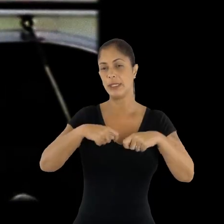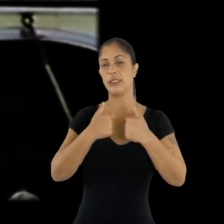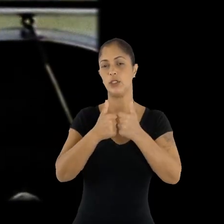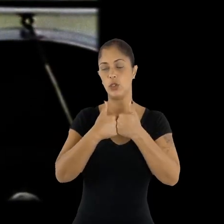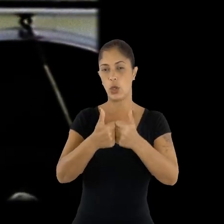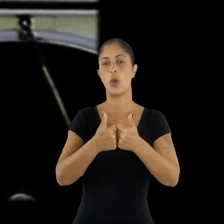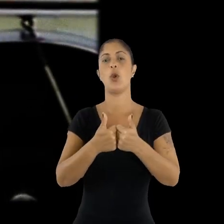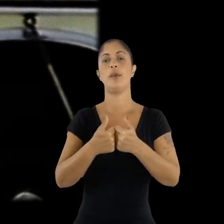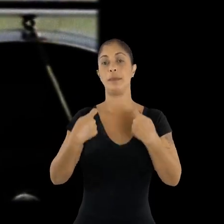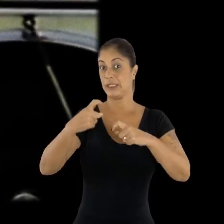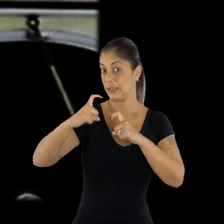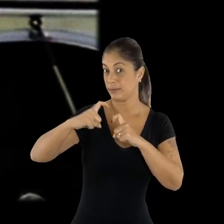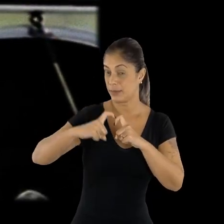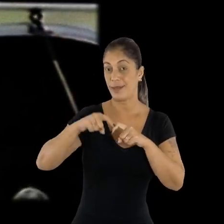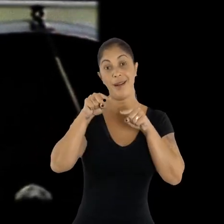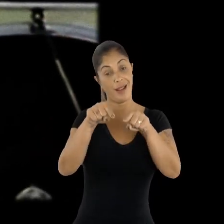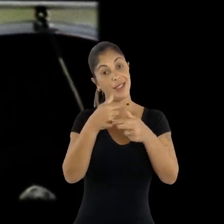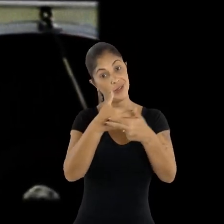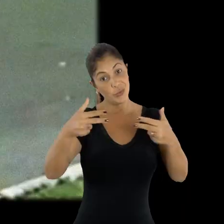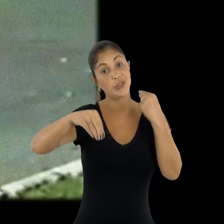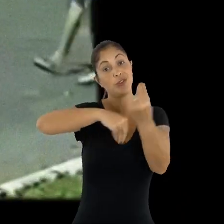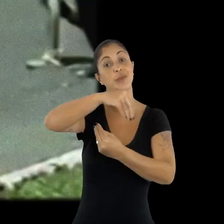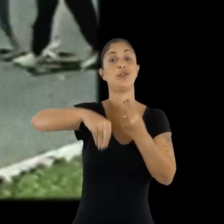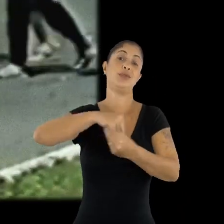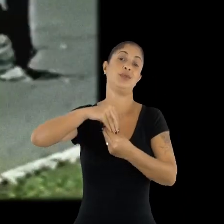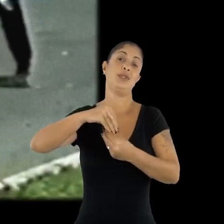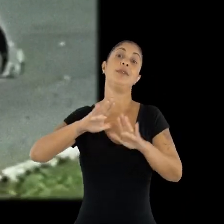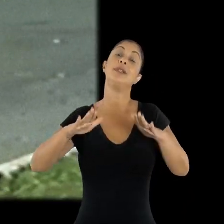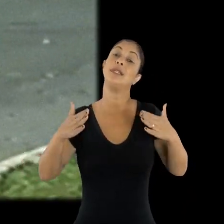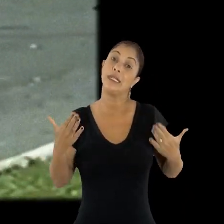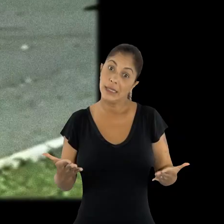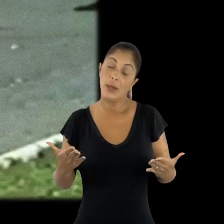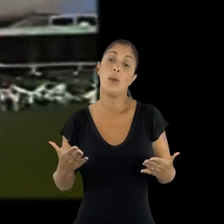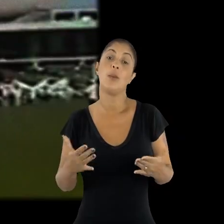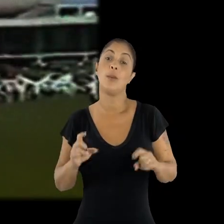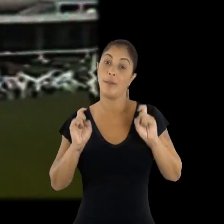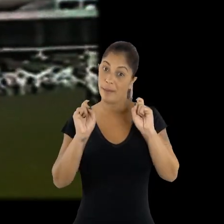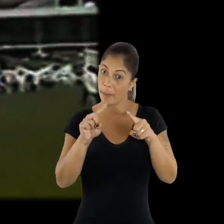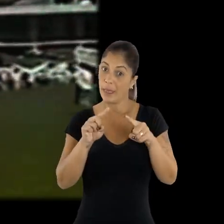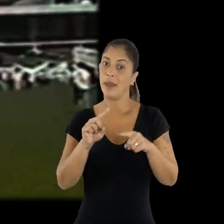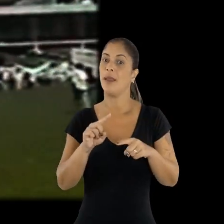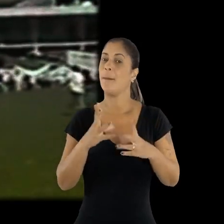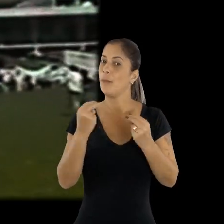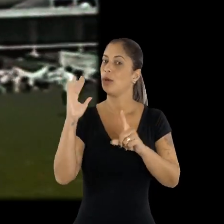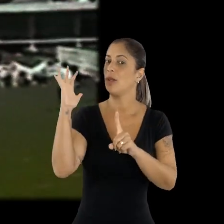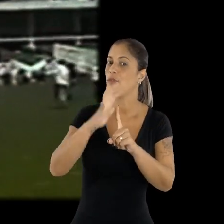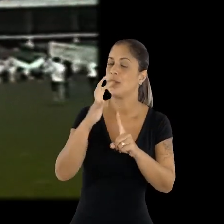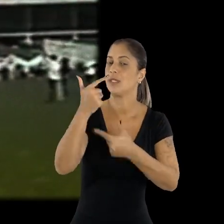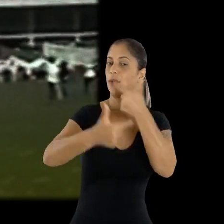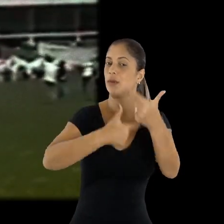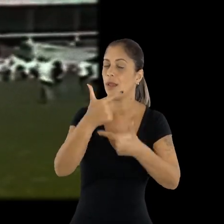precisa de médico. Então, essas coisas se misturam. E a Cáritas, então, ela é muito influenciada